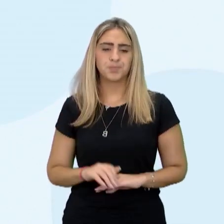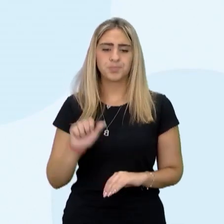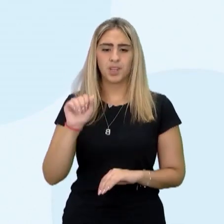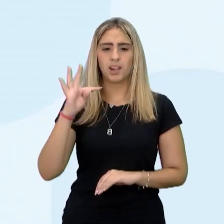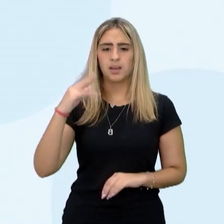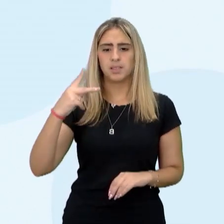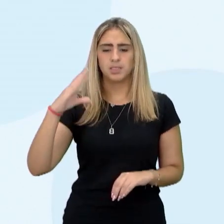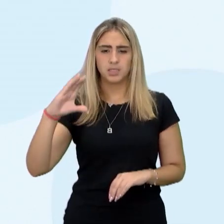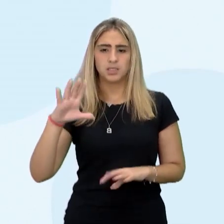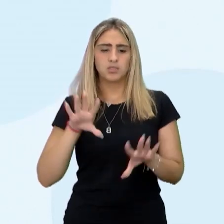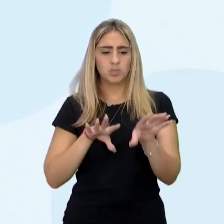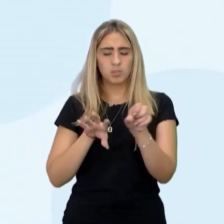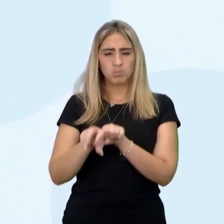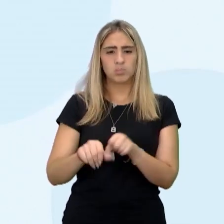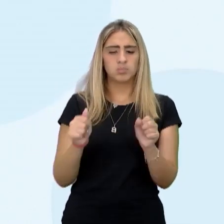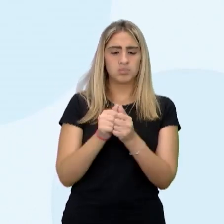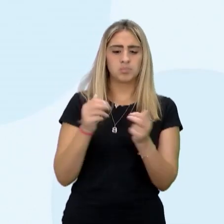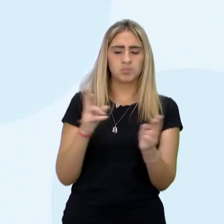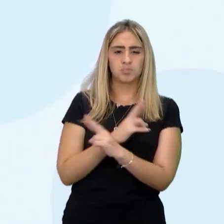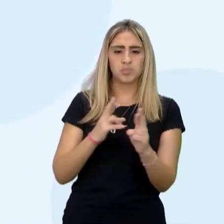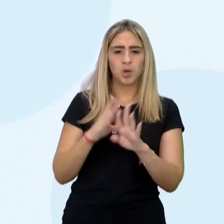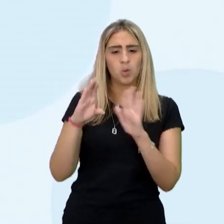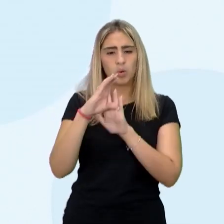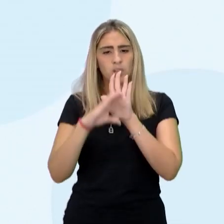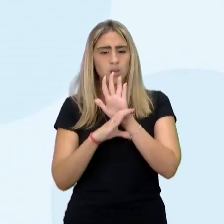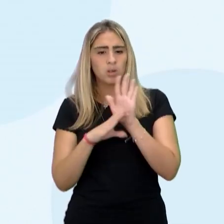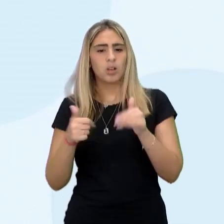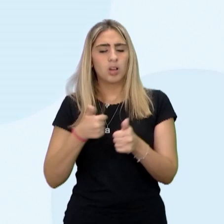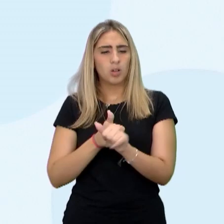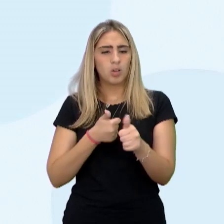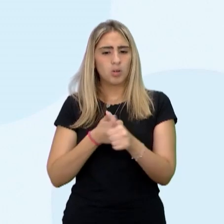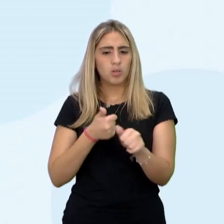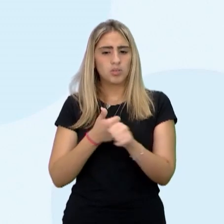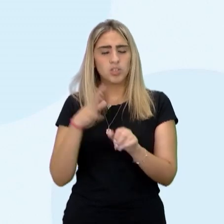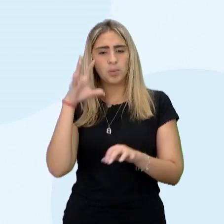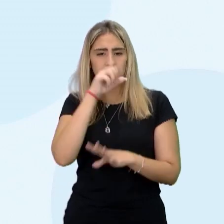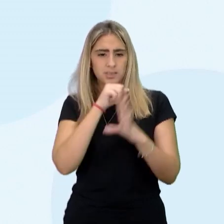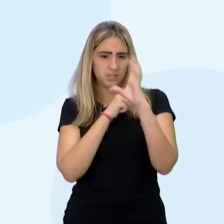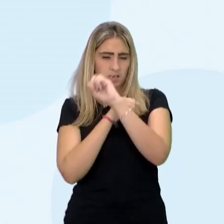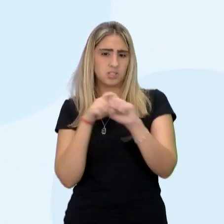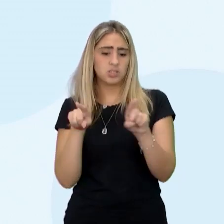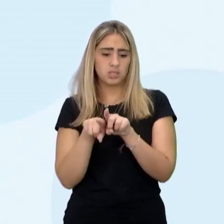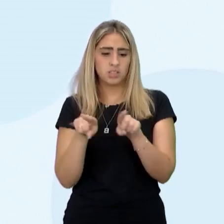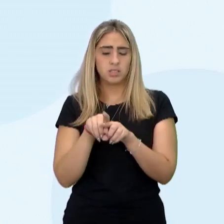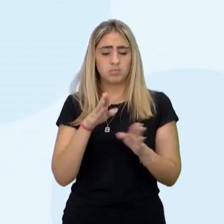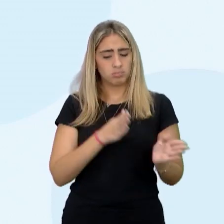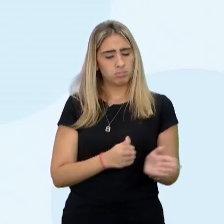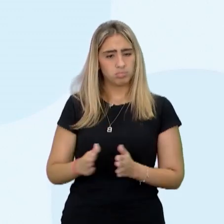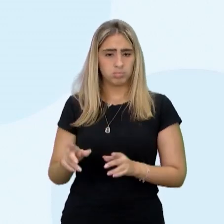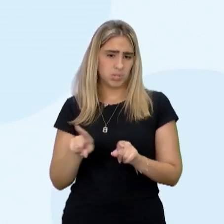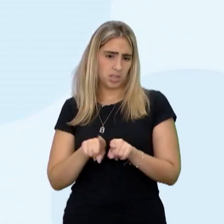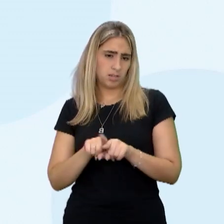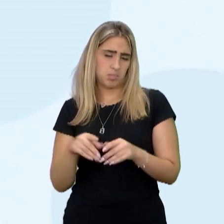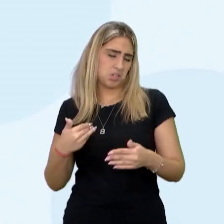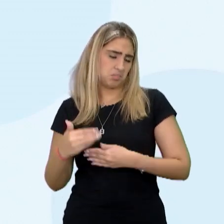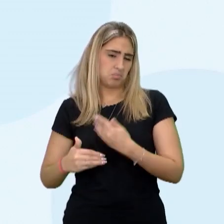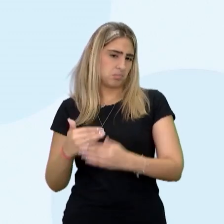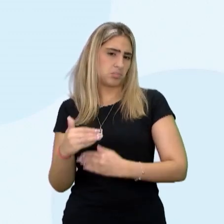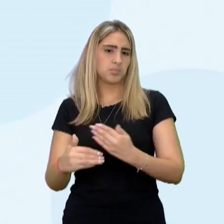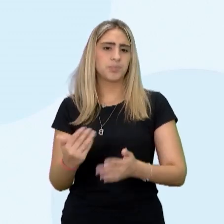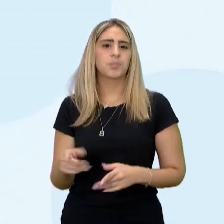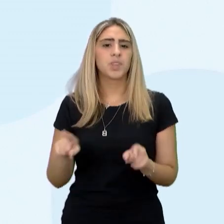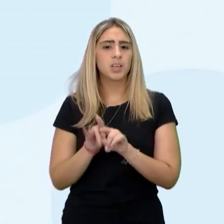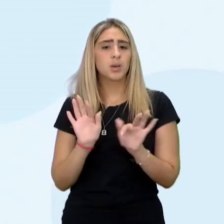ações formativas relacionadas aí ao currículo, ao acompanhamento do guia de aprendizagem e assim por diante. E